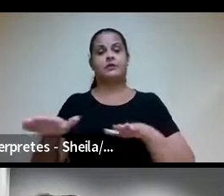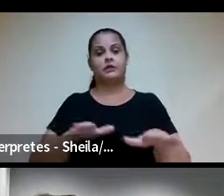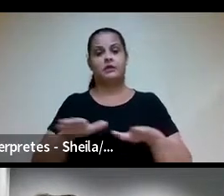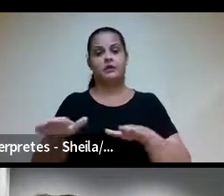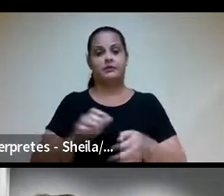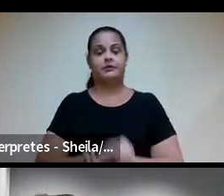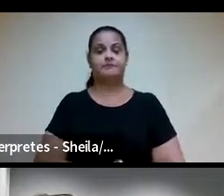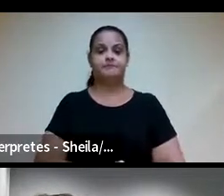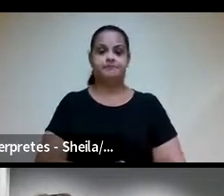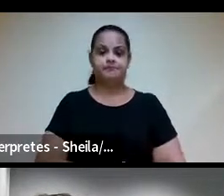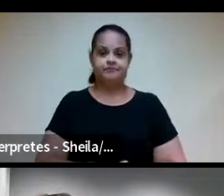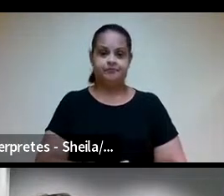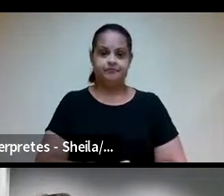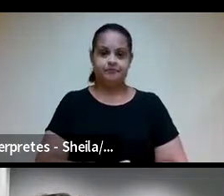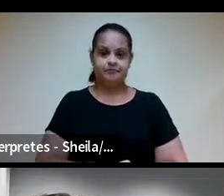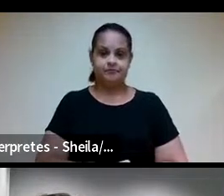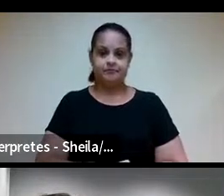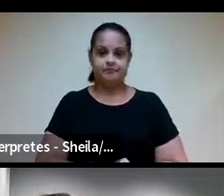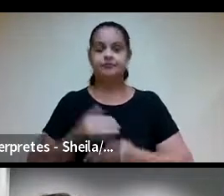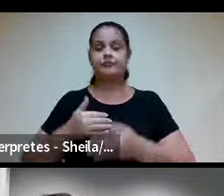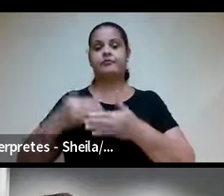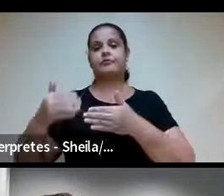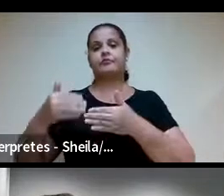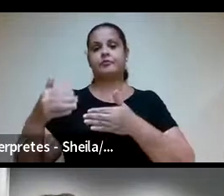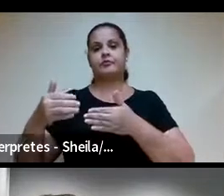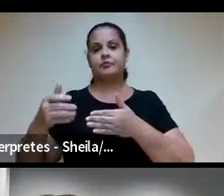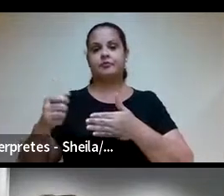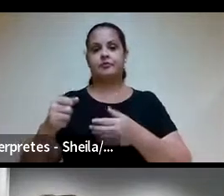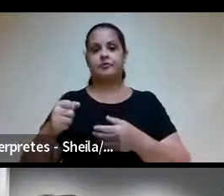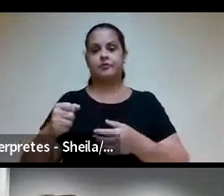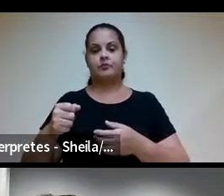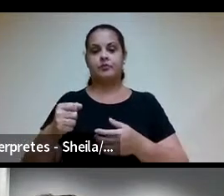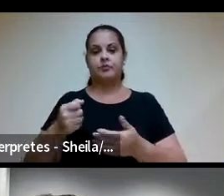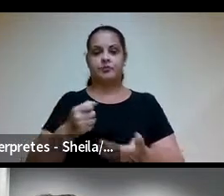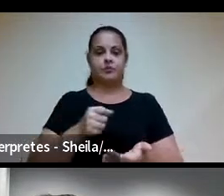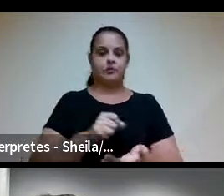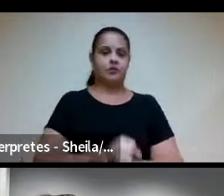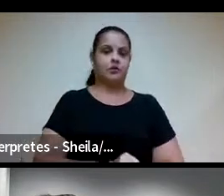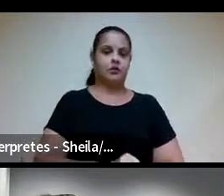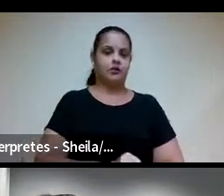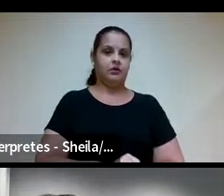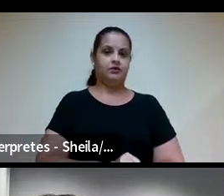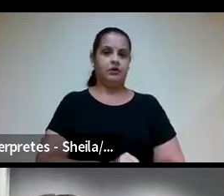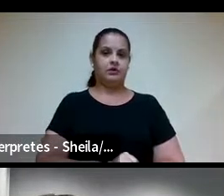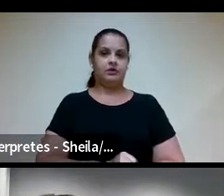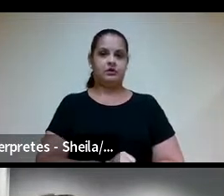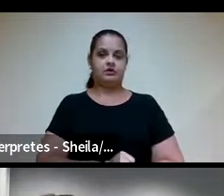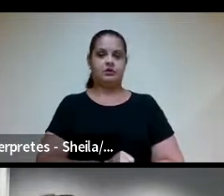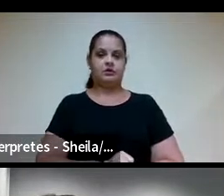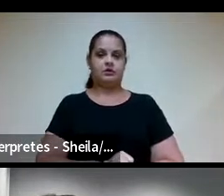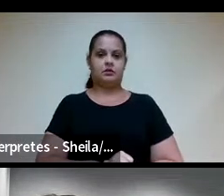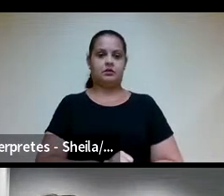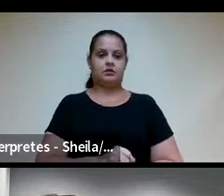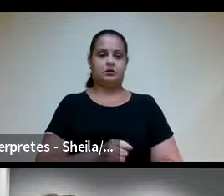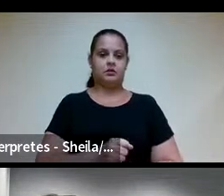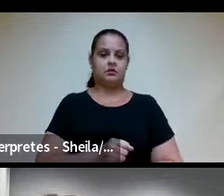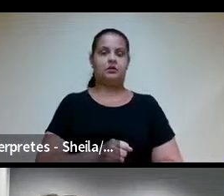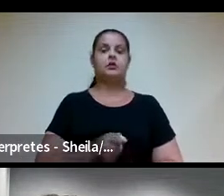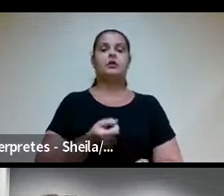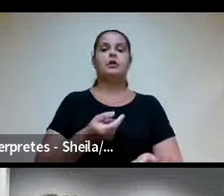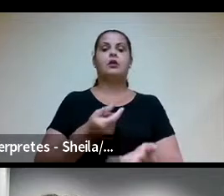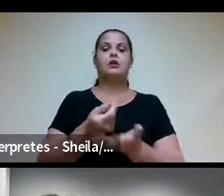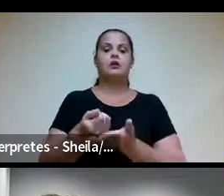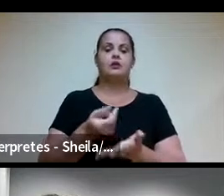em dinheiro. A par disso, claro, na espécie, que o aludido gasto ultrapassou o limite legal das despesas contratadas na campanha, cujo